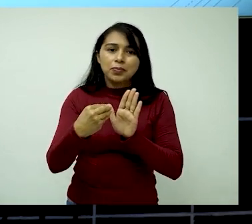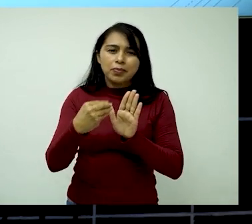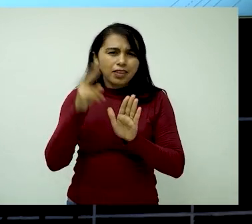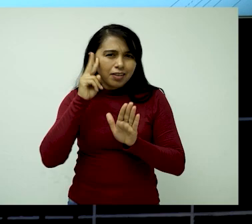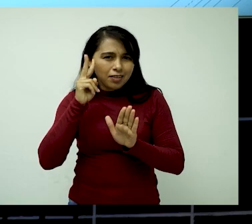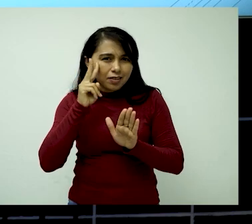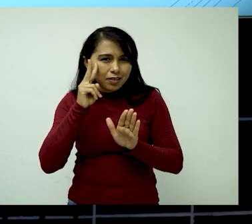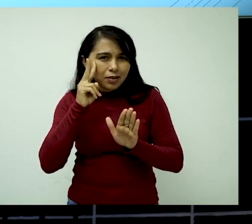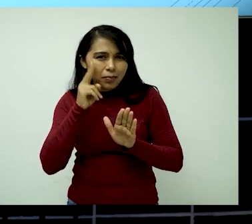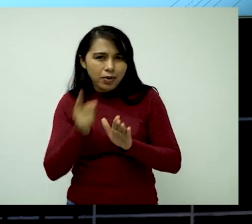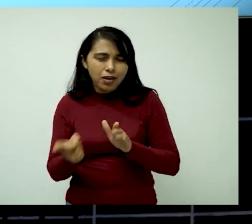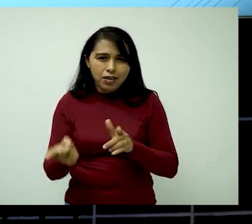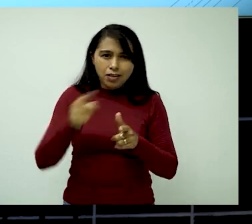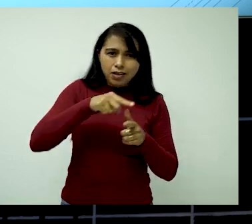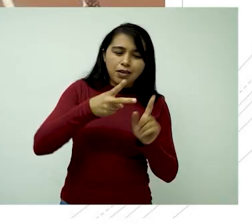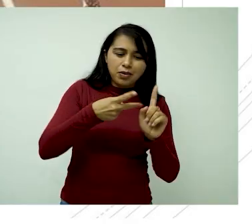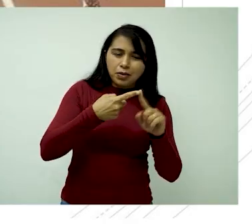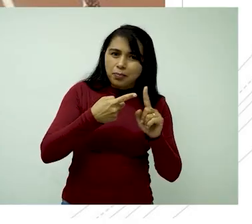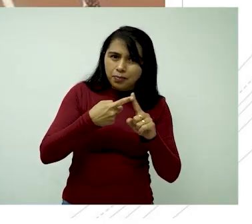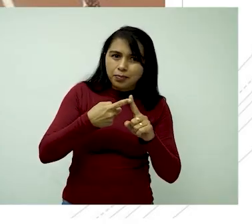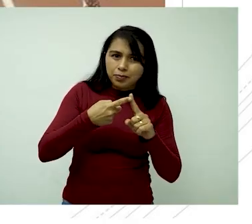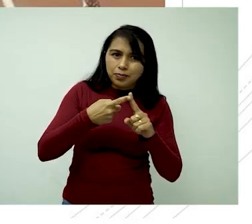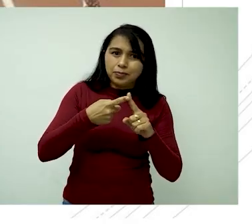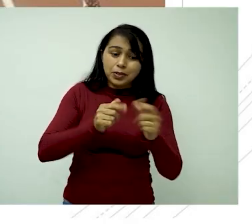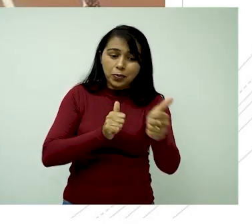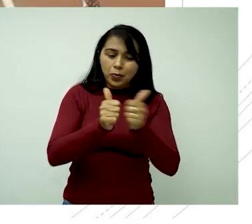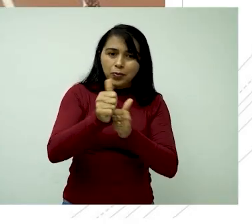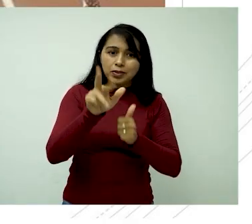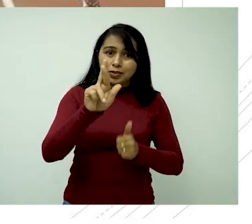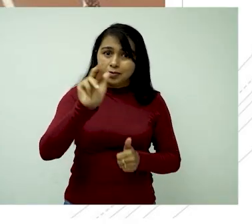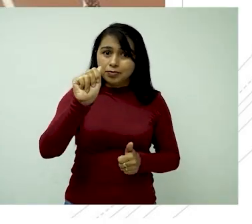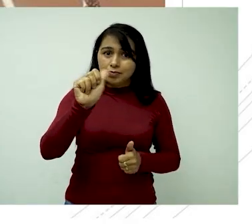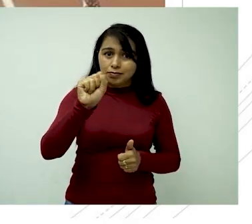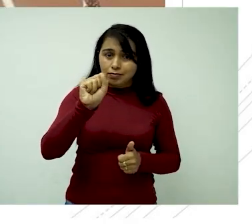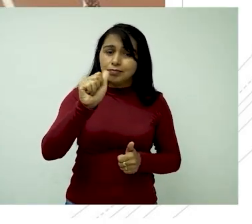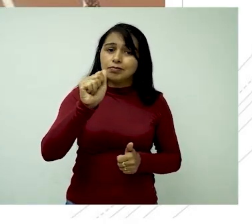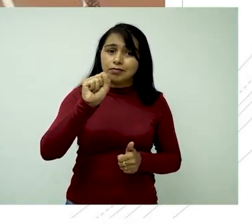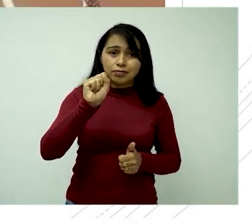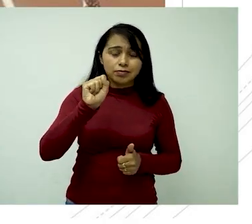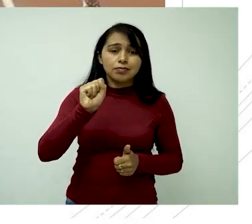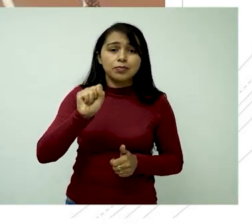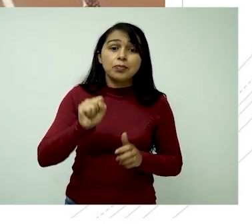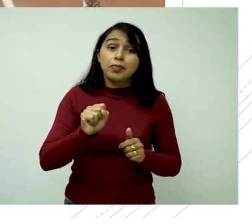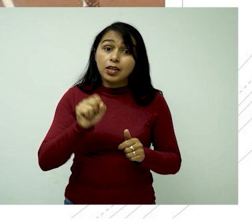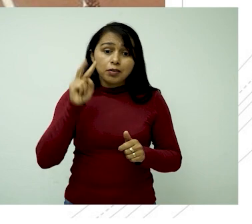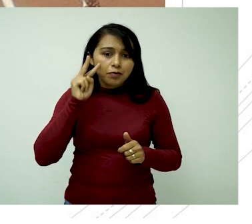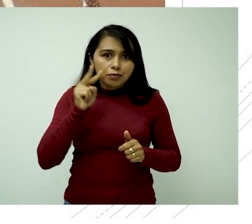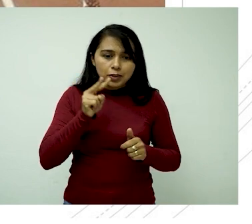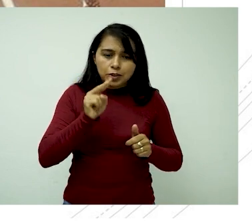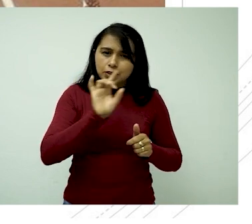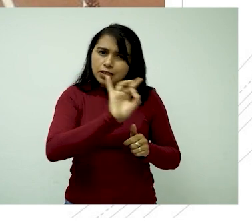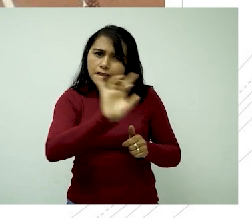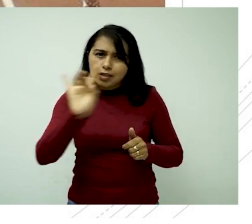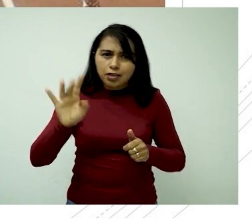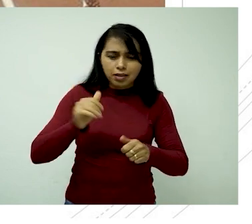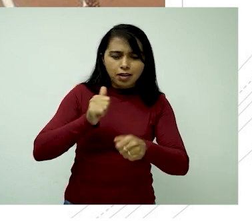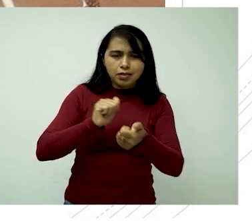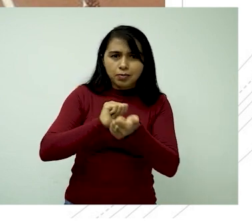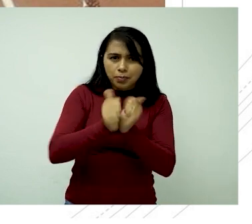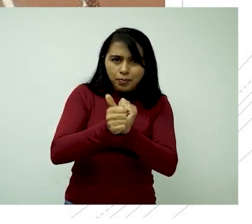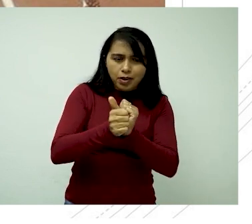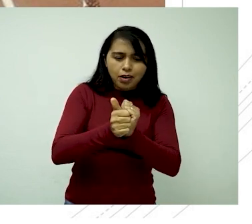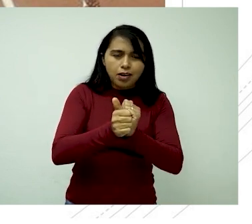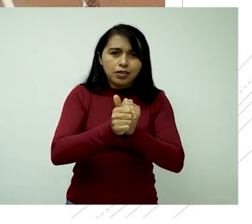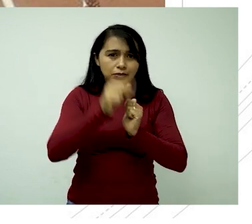das corridas rasas que eu falei para vocês? Olha aqui, ó, cada atleta ele está competindo dentro de sua